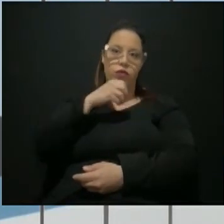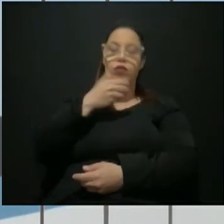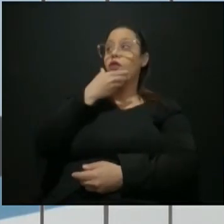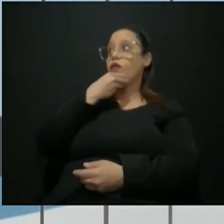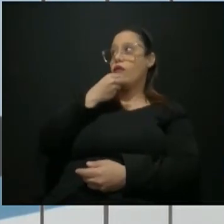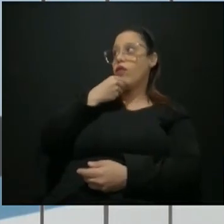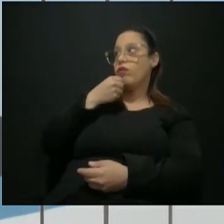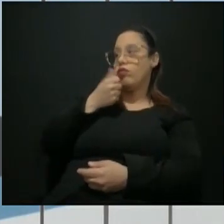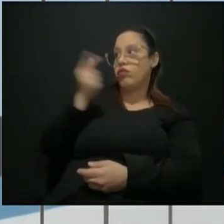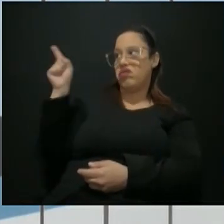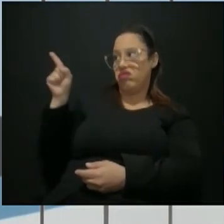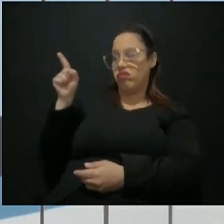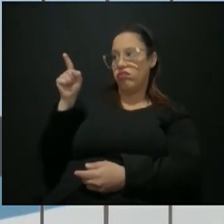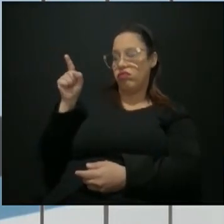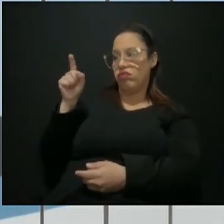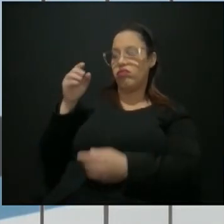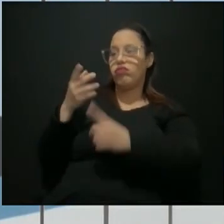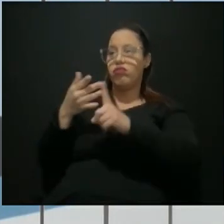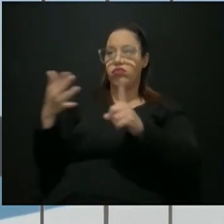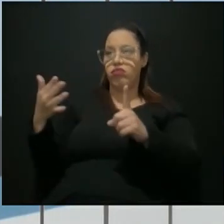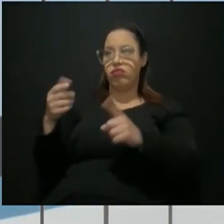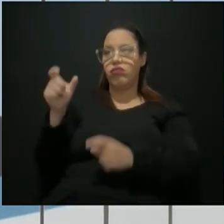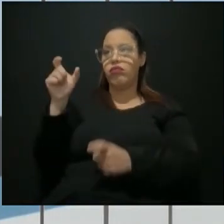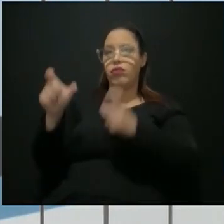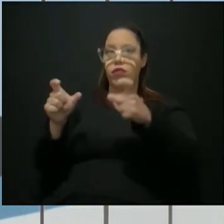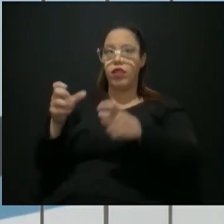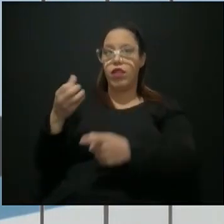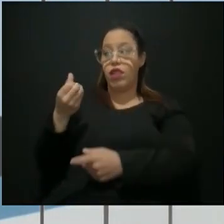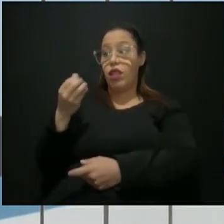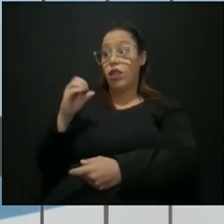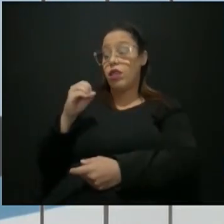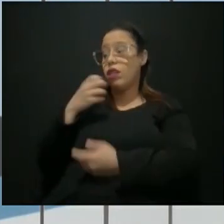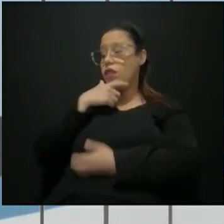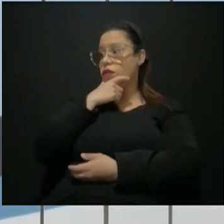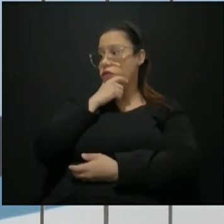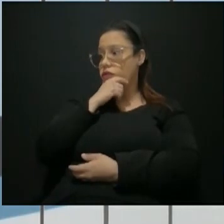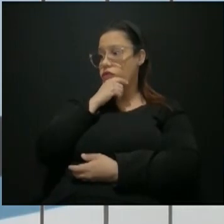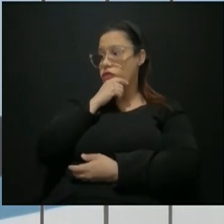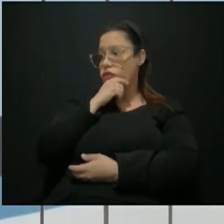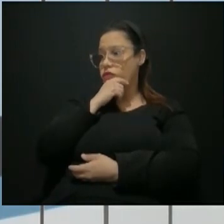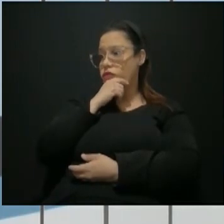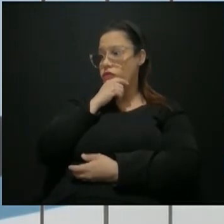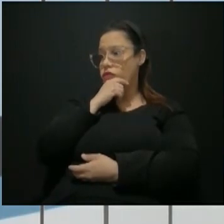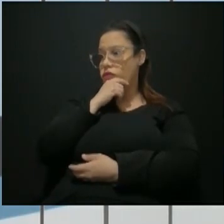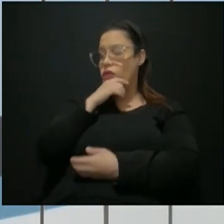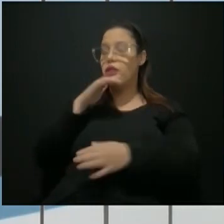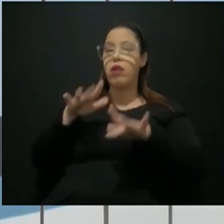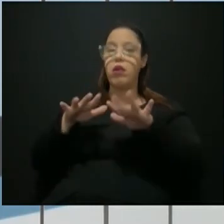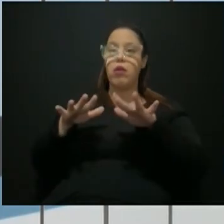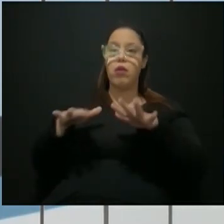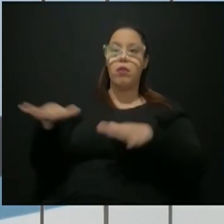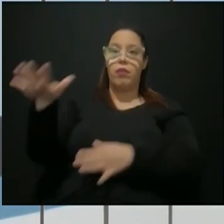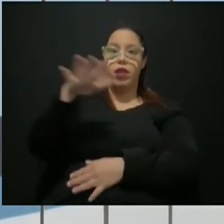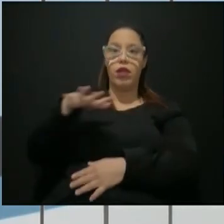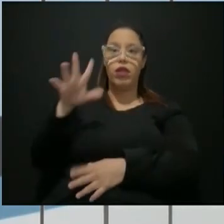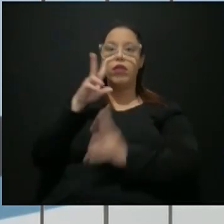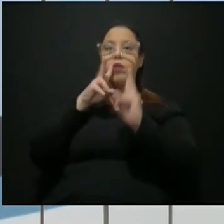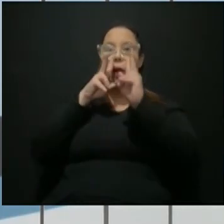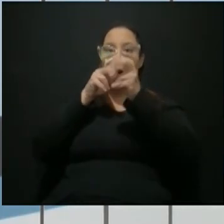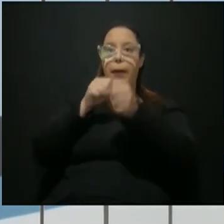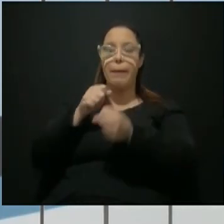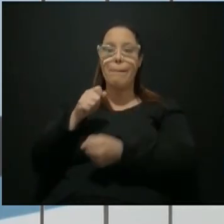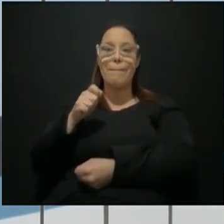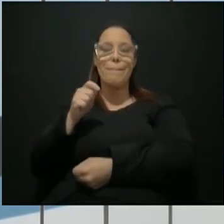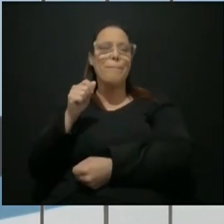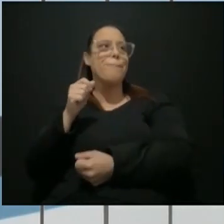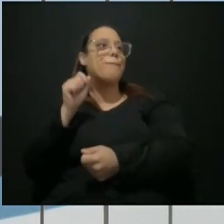tem características de uma pessoa de 60, considerando a média nacional da força. E quando você considera a pessoa